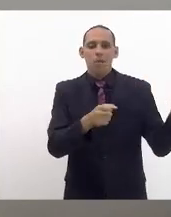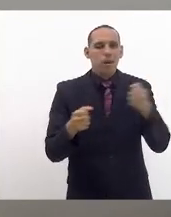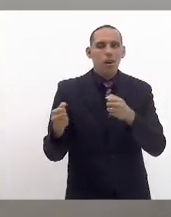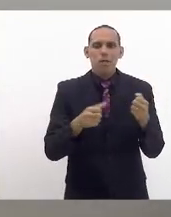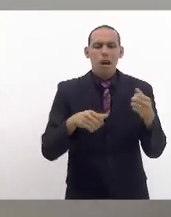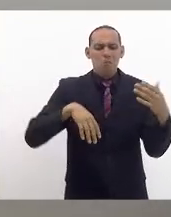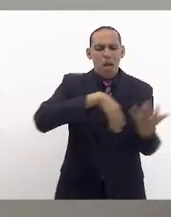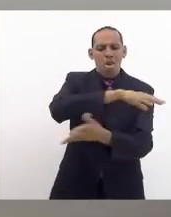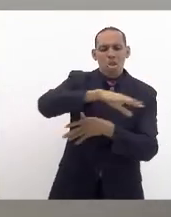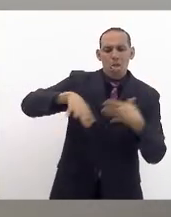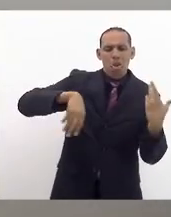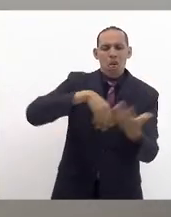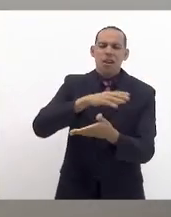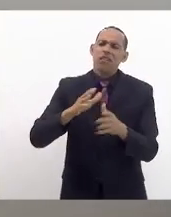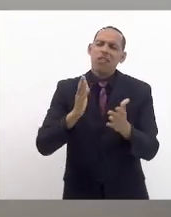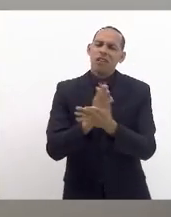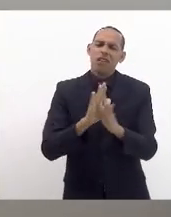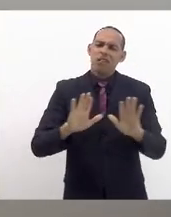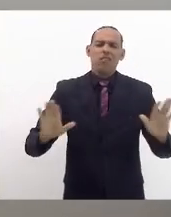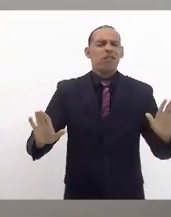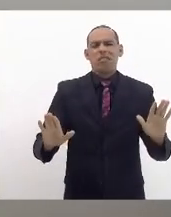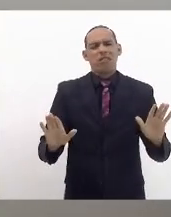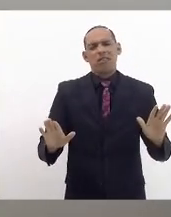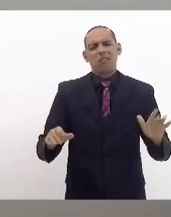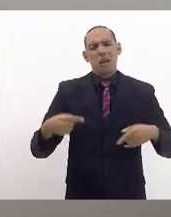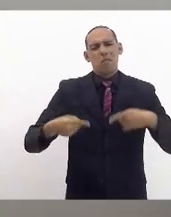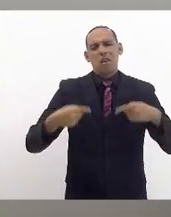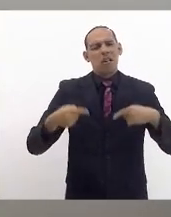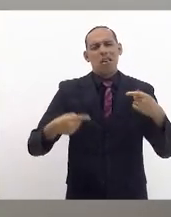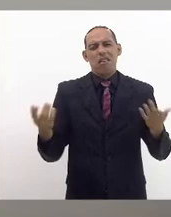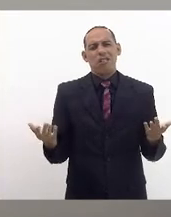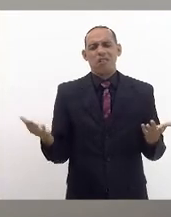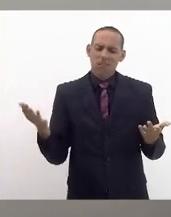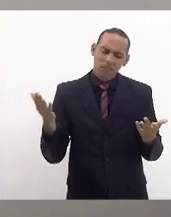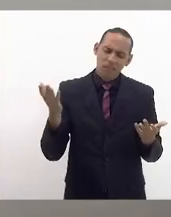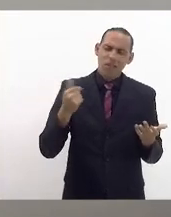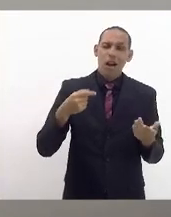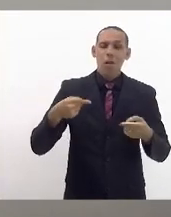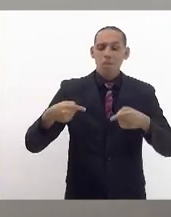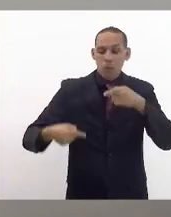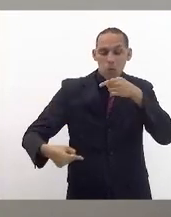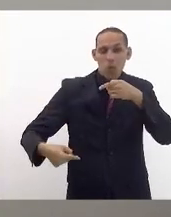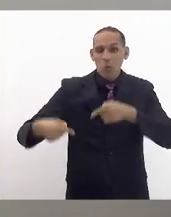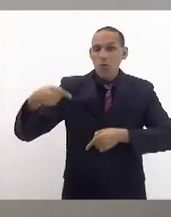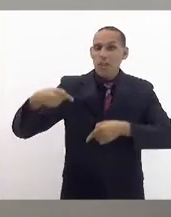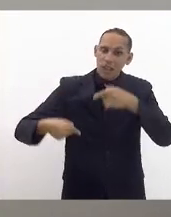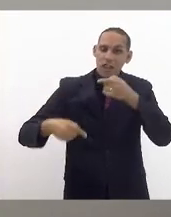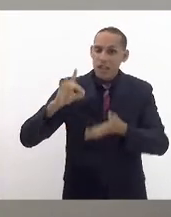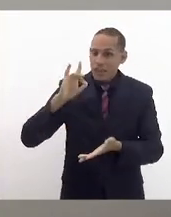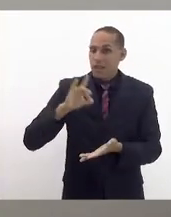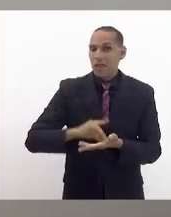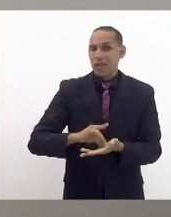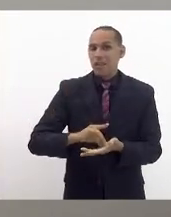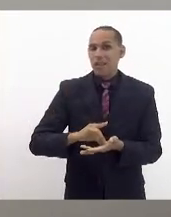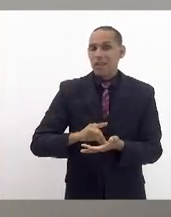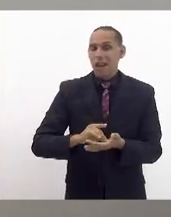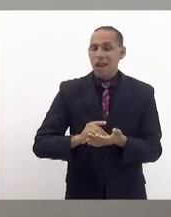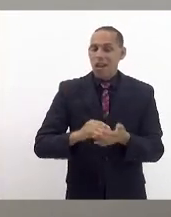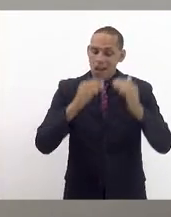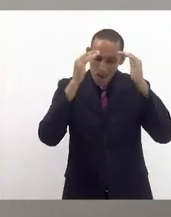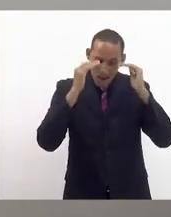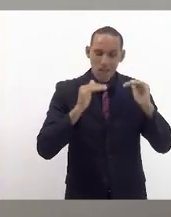um fuzuê. Vamos acabar com essa peleja? Vamos batalhar no campo político? E sempre com respeito.